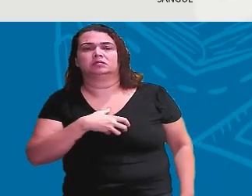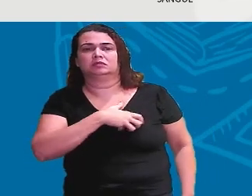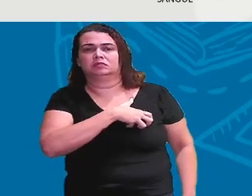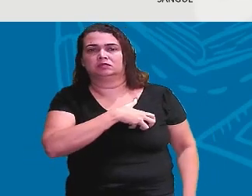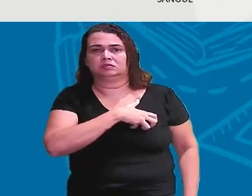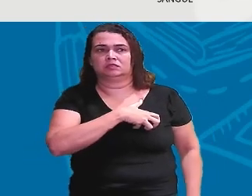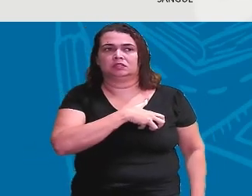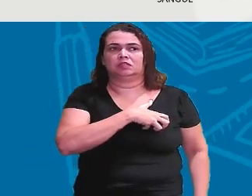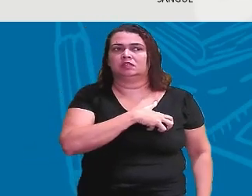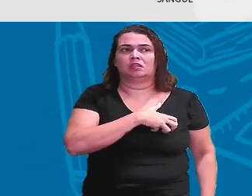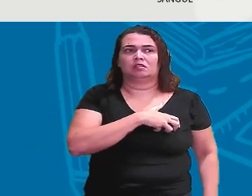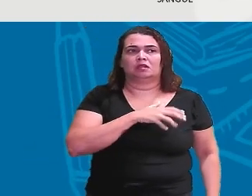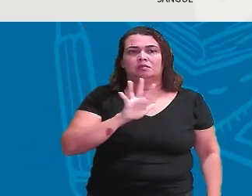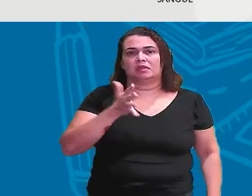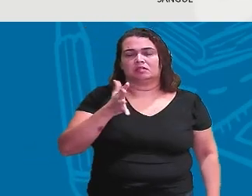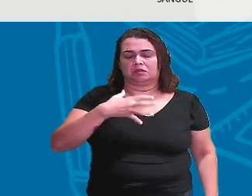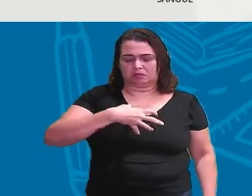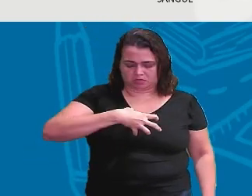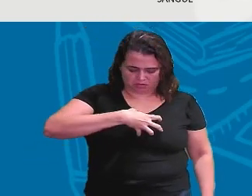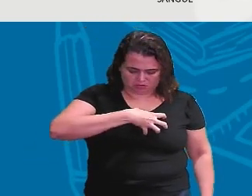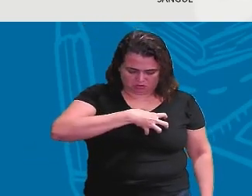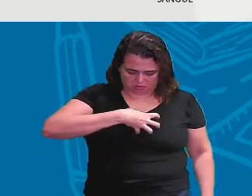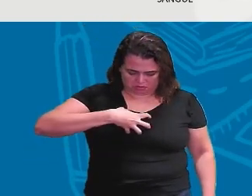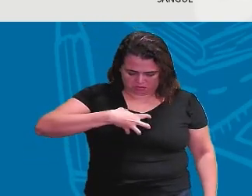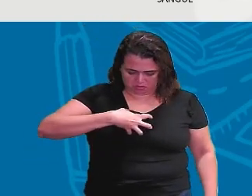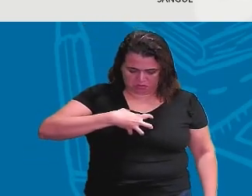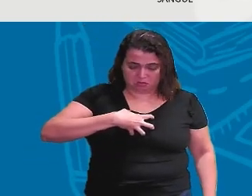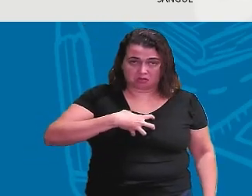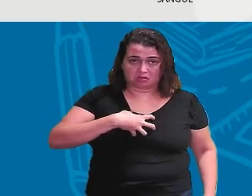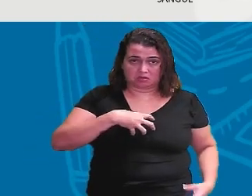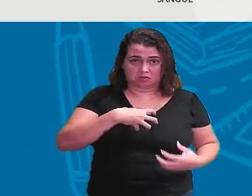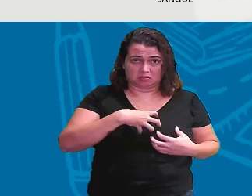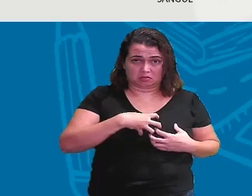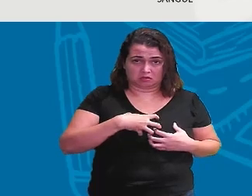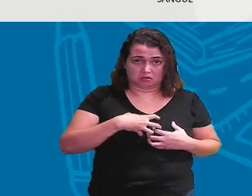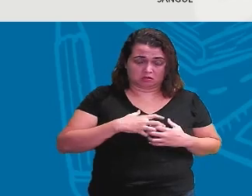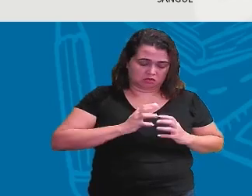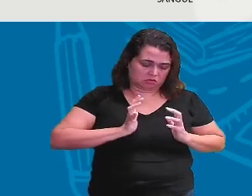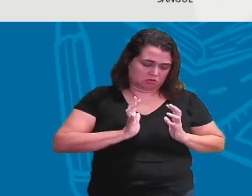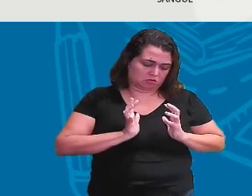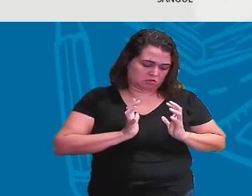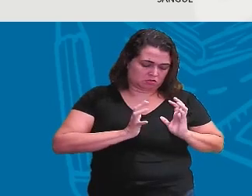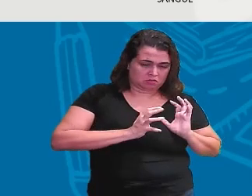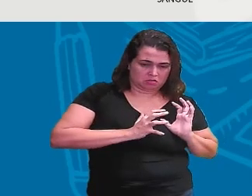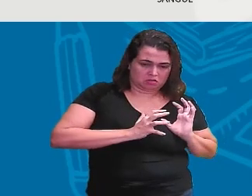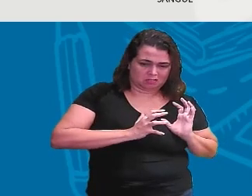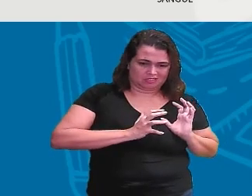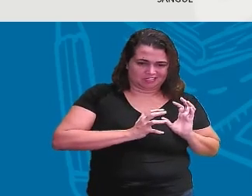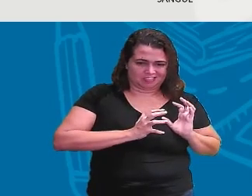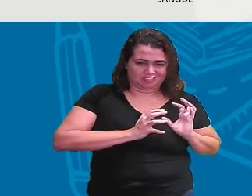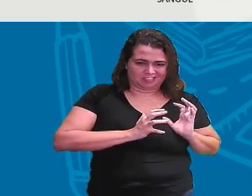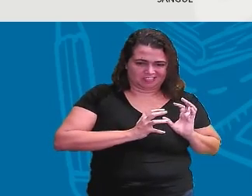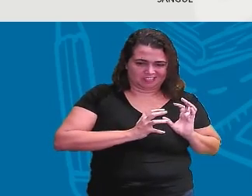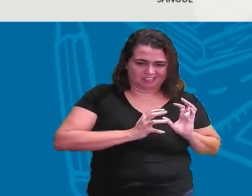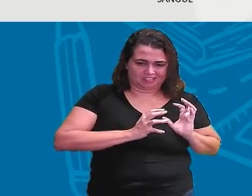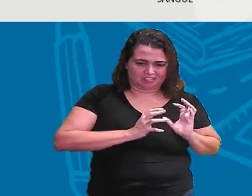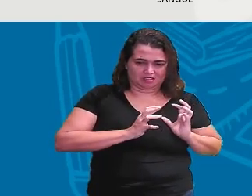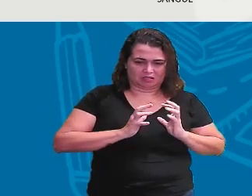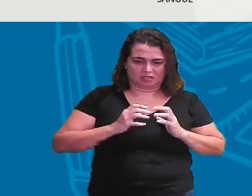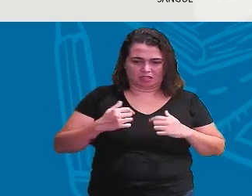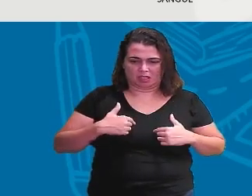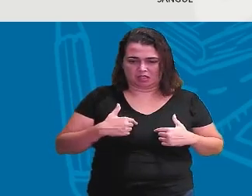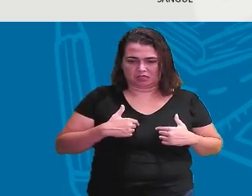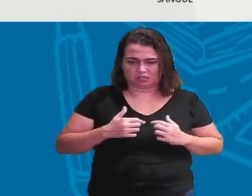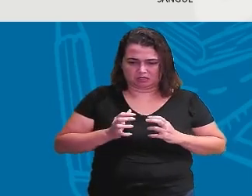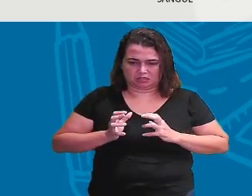mas ele fica meio que ao centro, só que levemente inclinado para o lado esquerdo, tá certo?